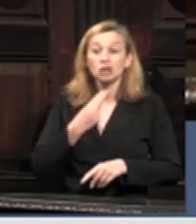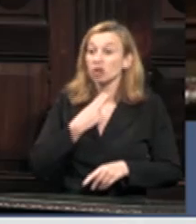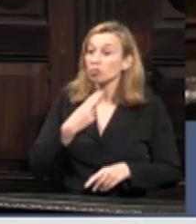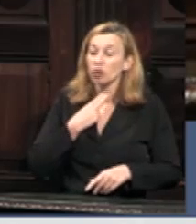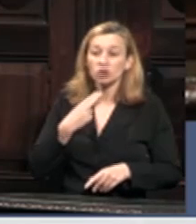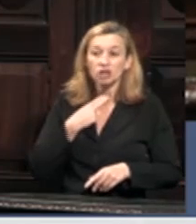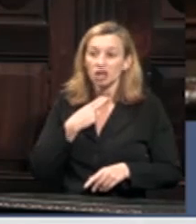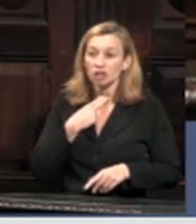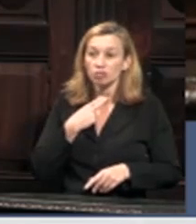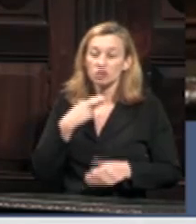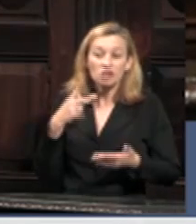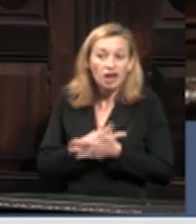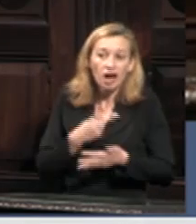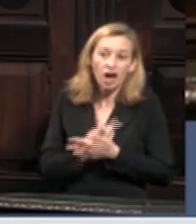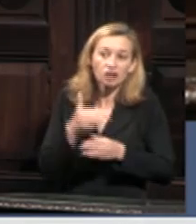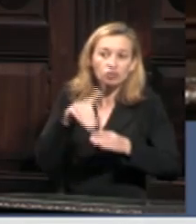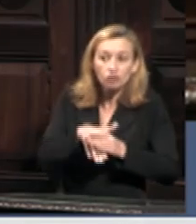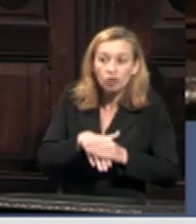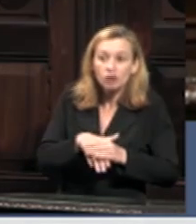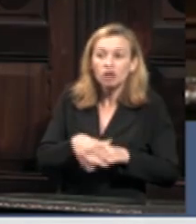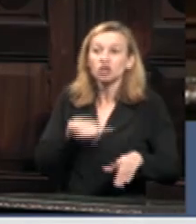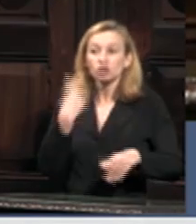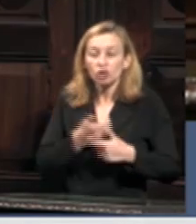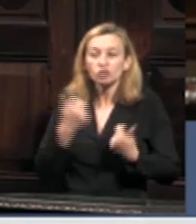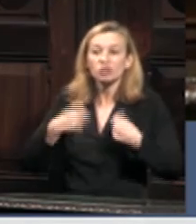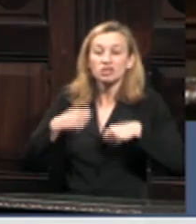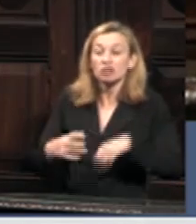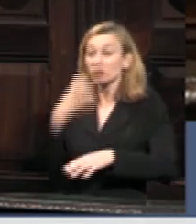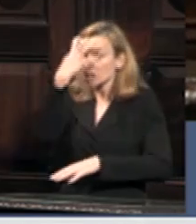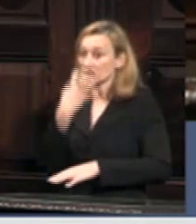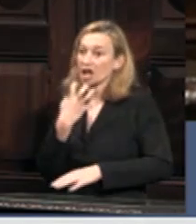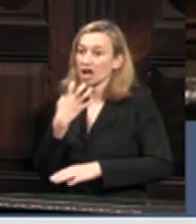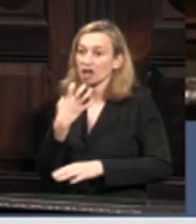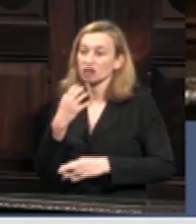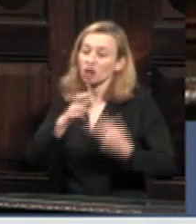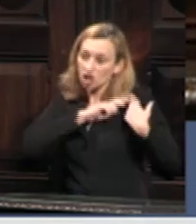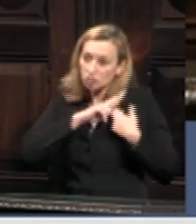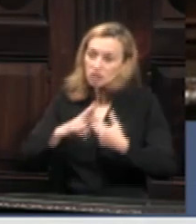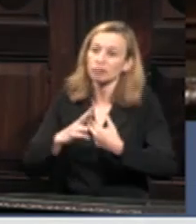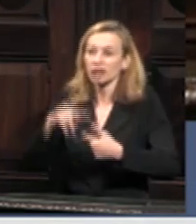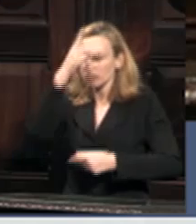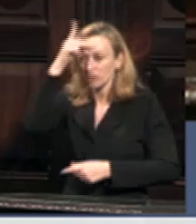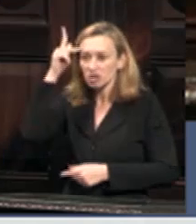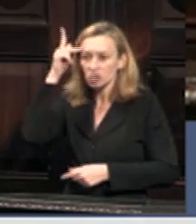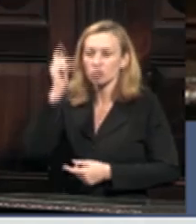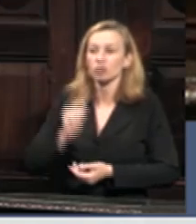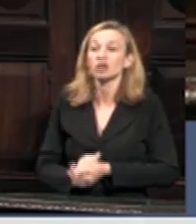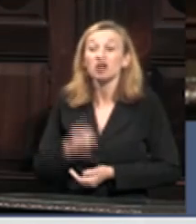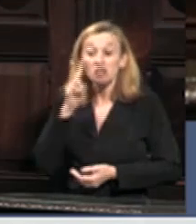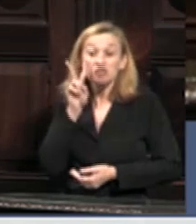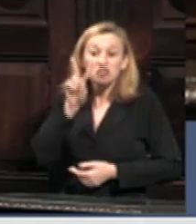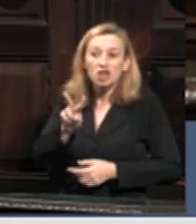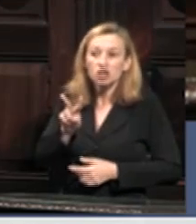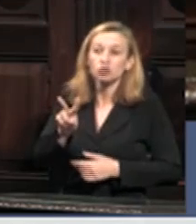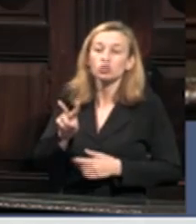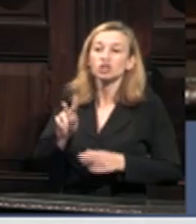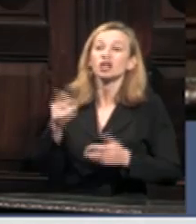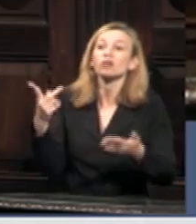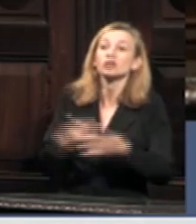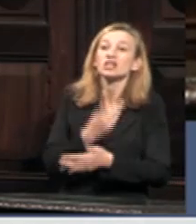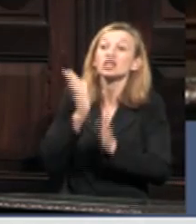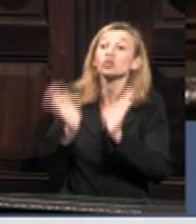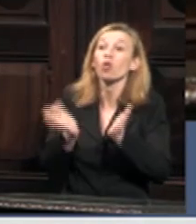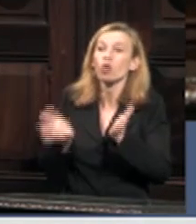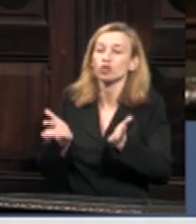no escuro nessas eleições. Nós precisamos de serenidade e de responsabilidade. Vejam o que se passa hoje